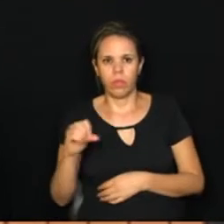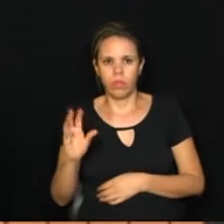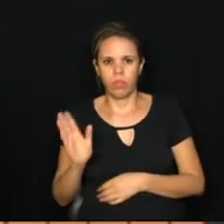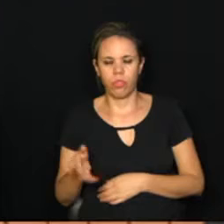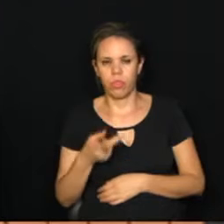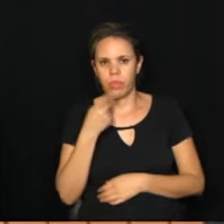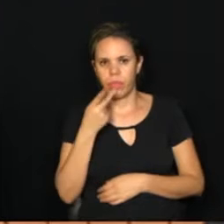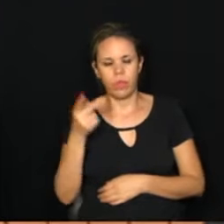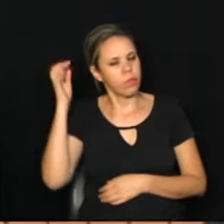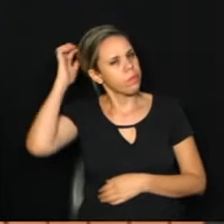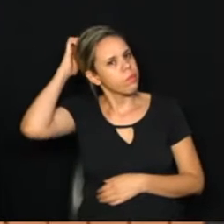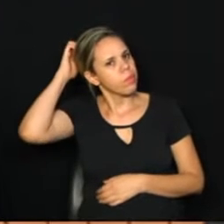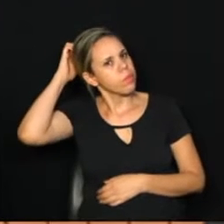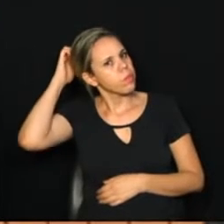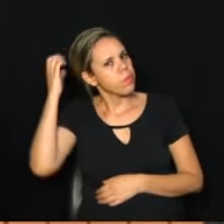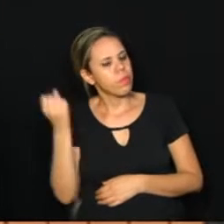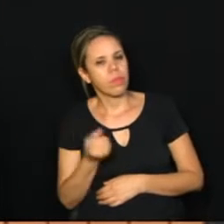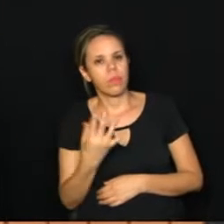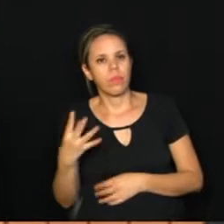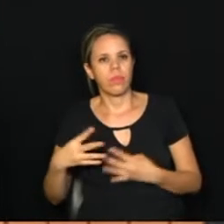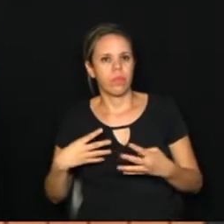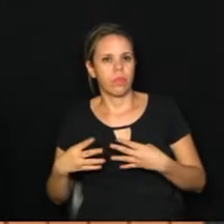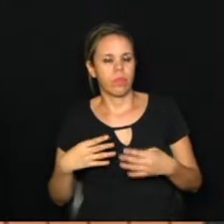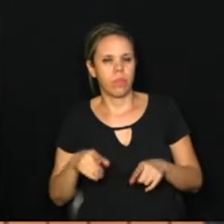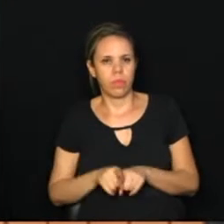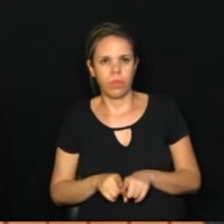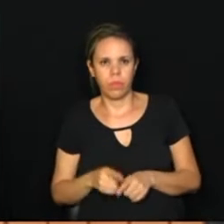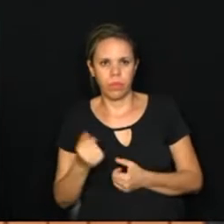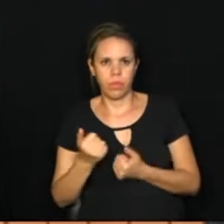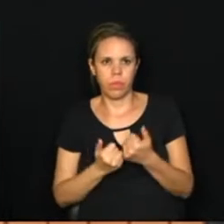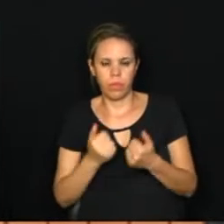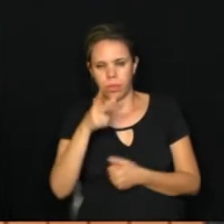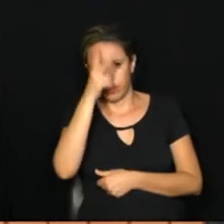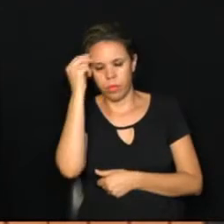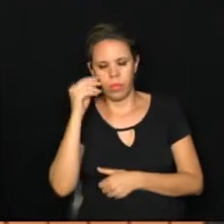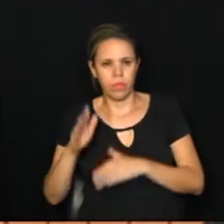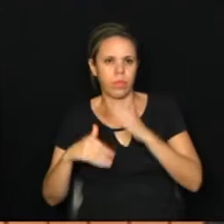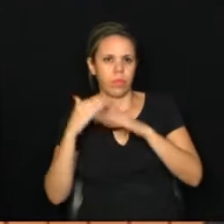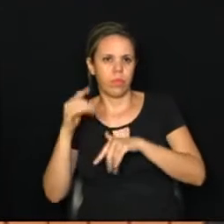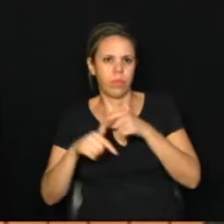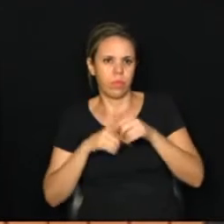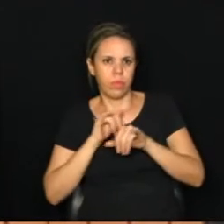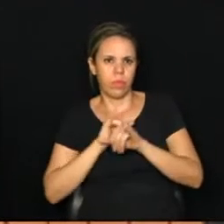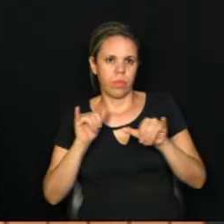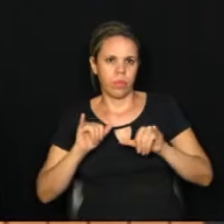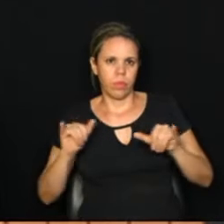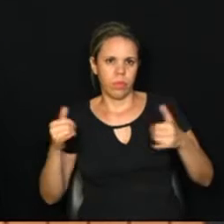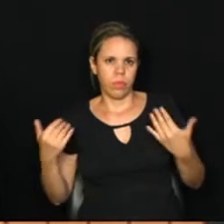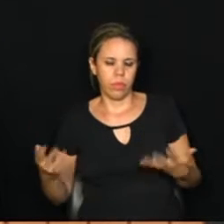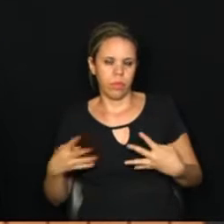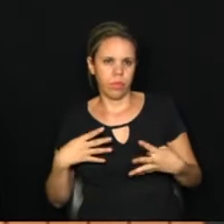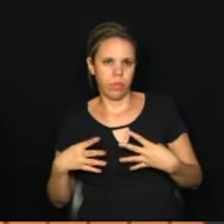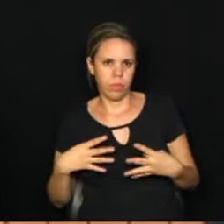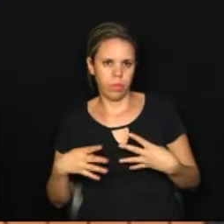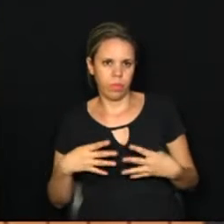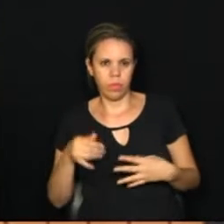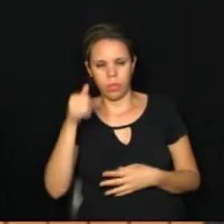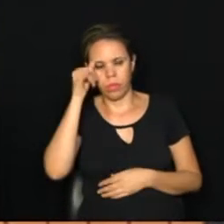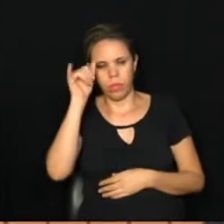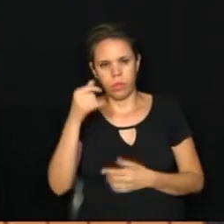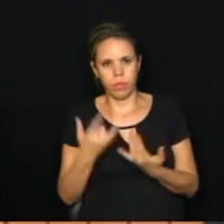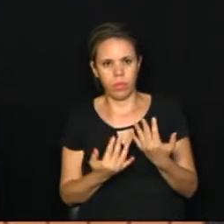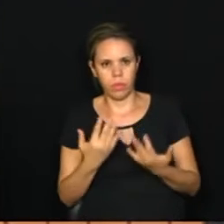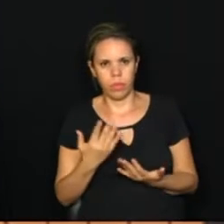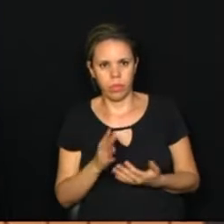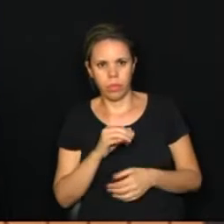parte deles foi em Barão Geraldo, né? A ponto da subprefeitura estar desenvolvendo uma campanha lá de prevenção à queimada.